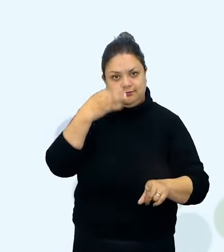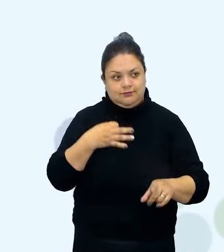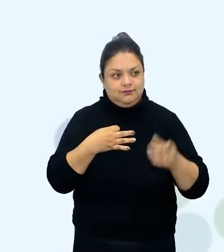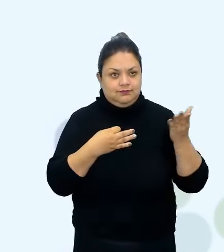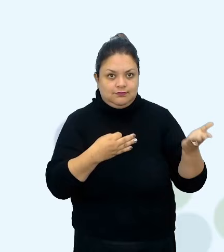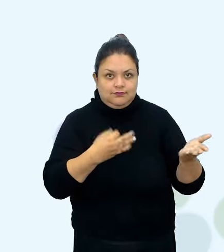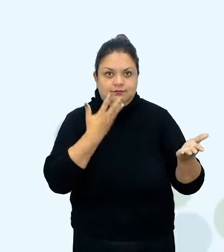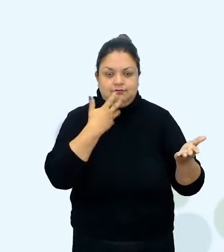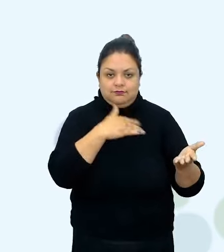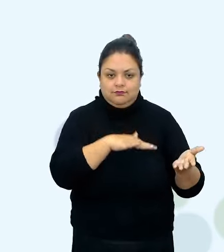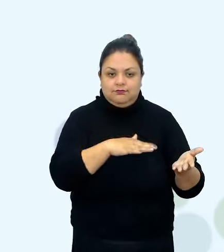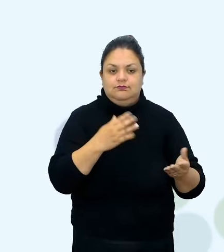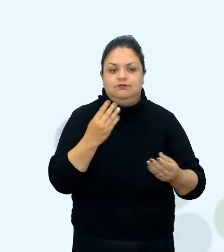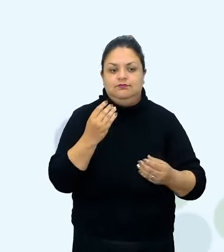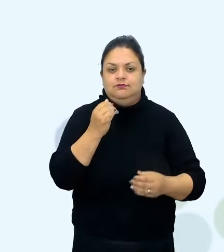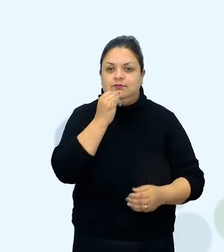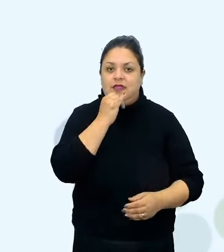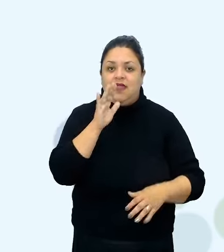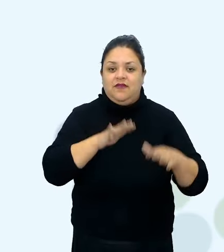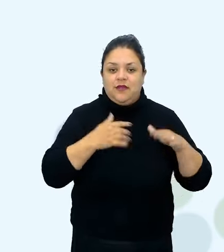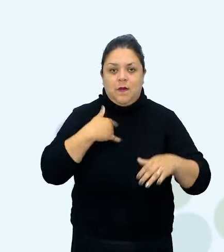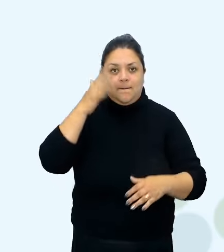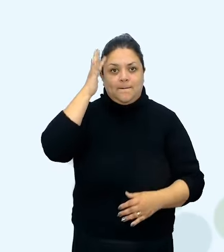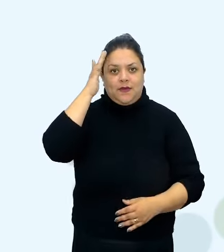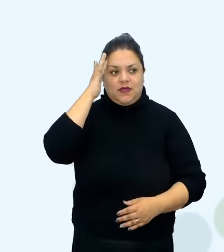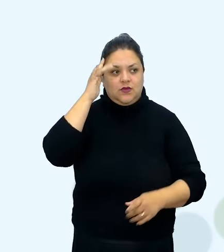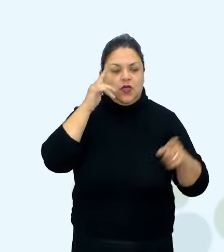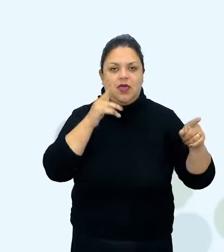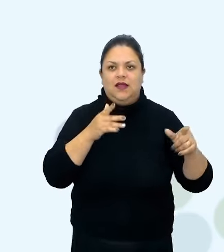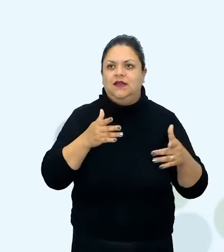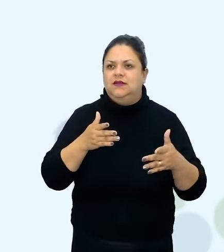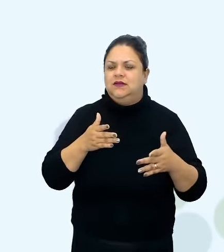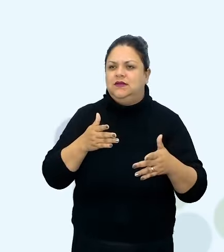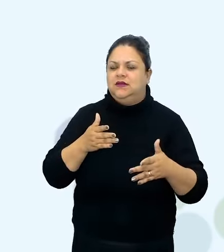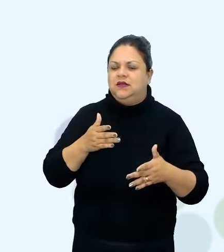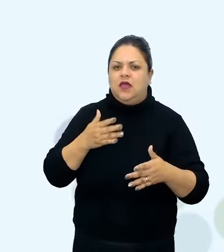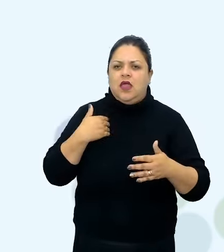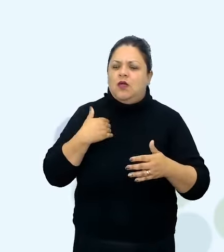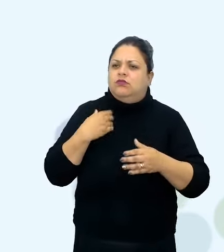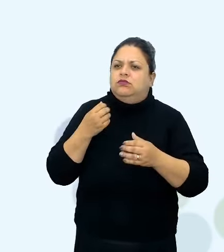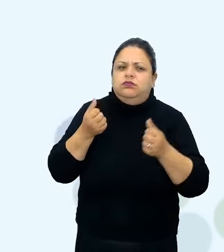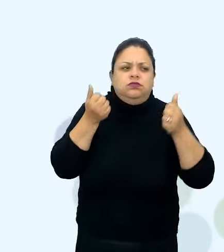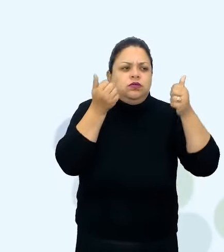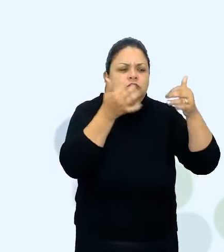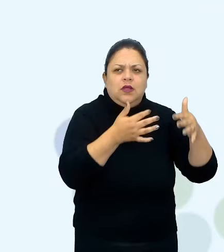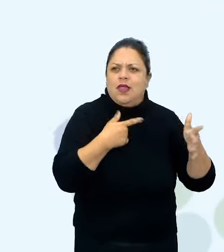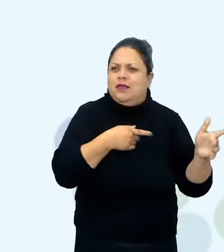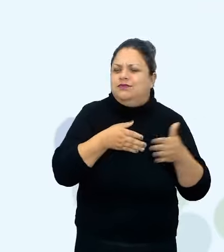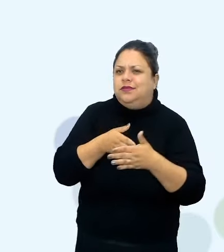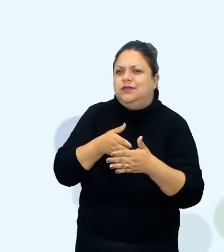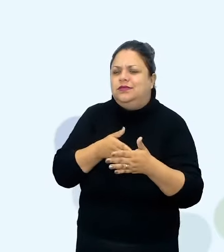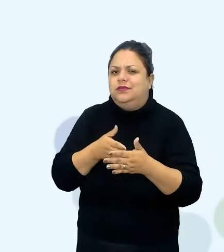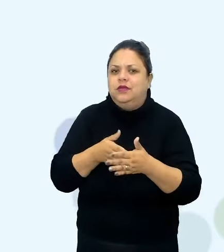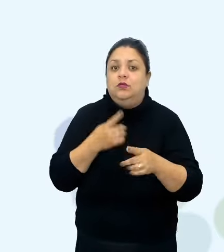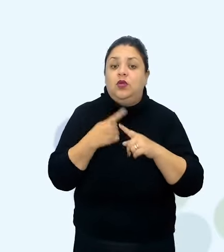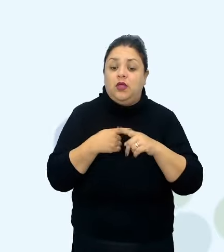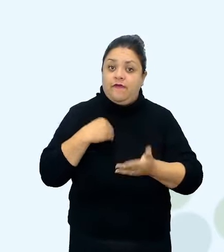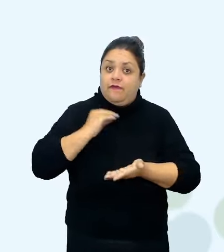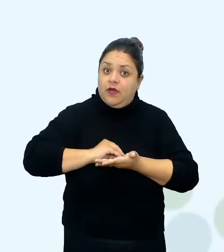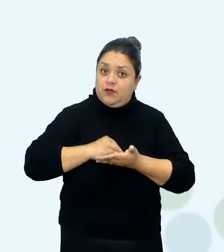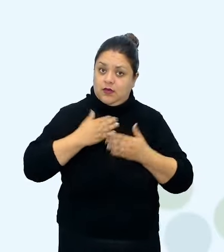vezes, a limitação está no entendimento e nessas pistas, e que a gente vai precisar de um tempo maior